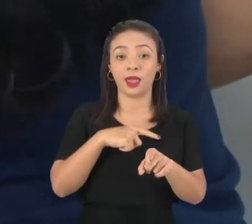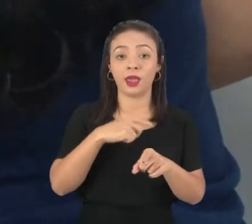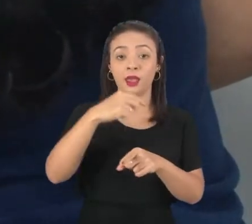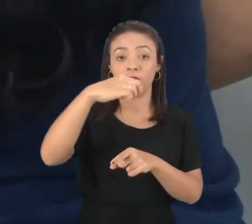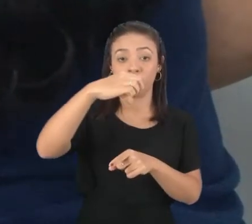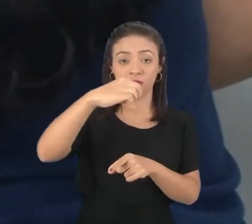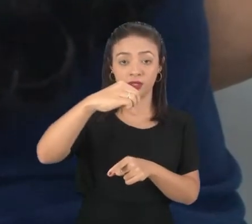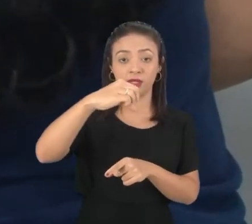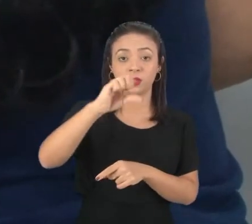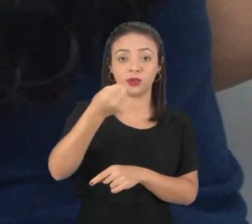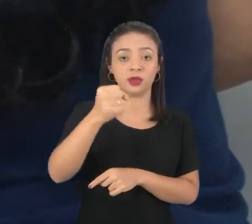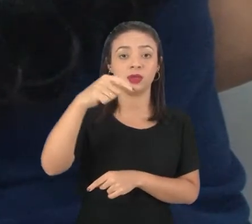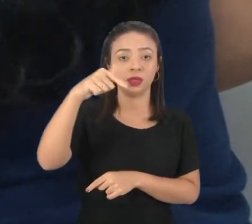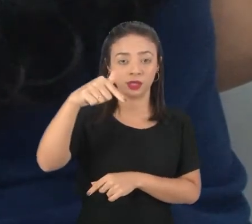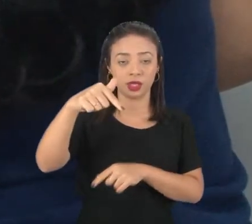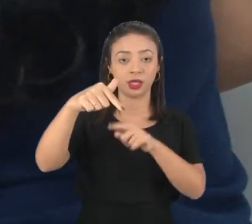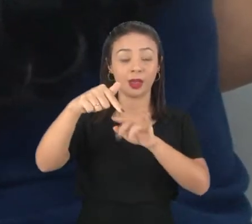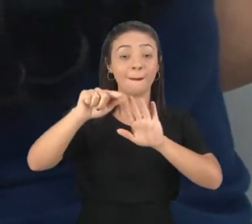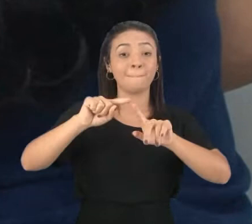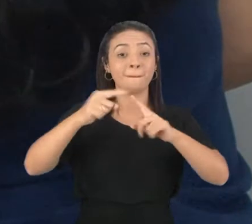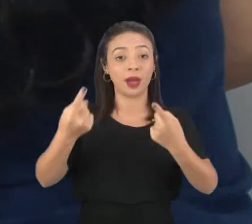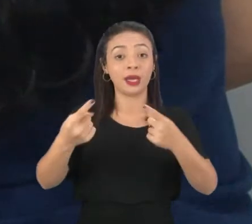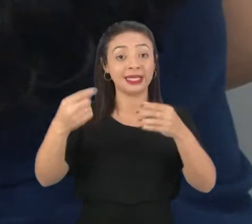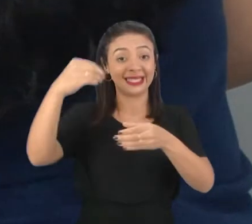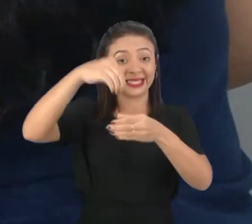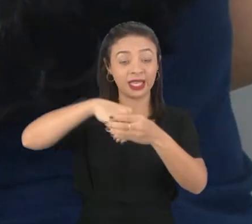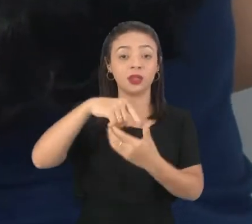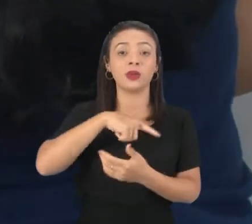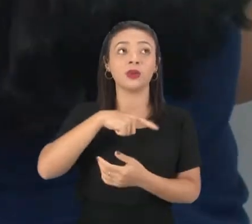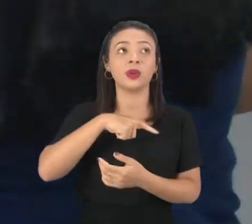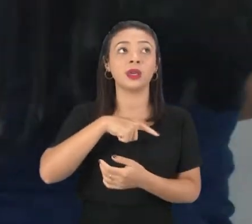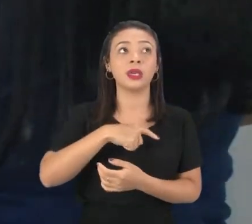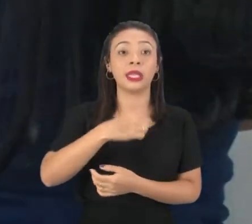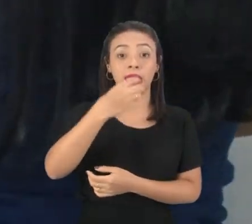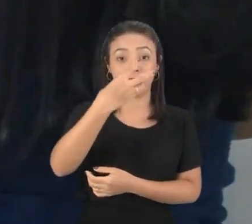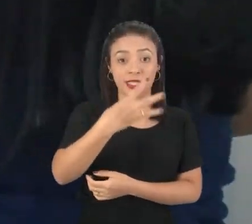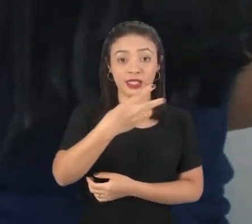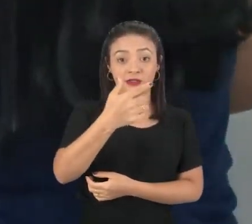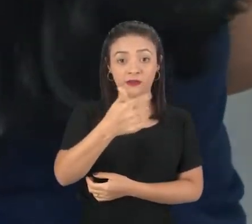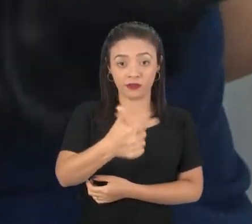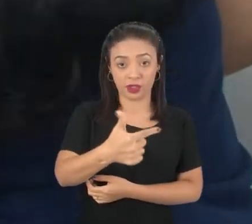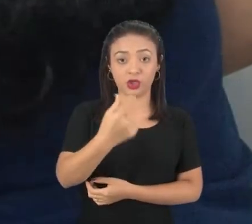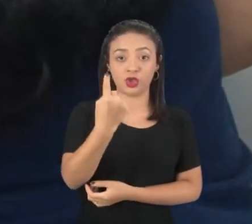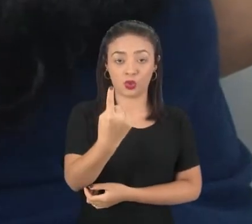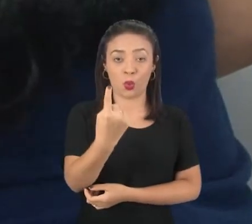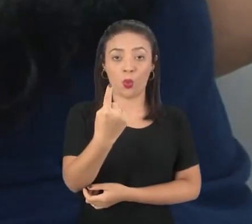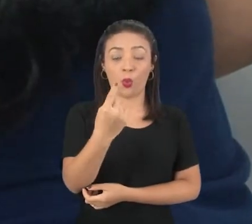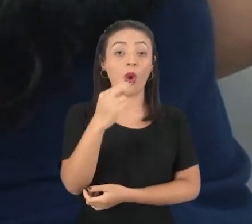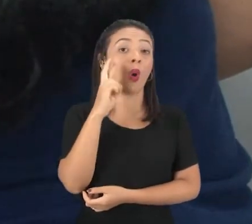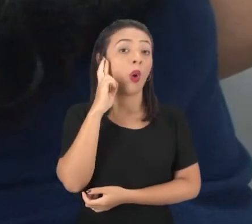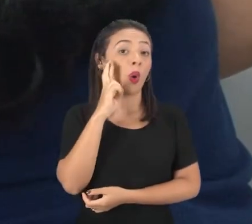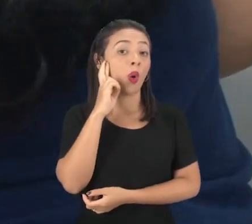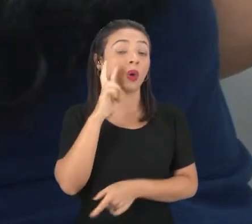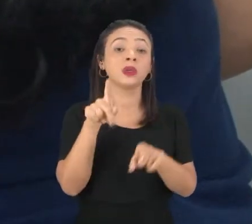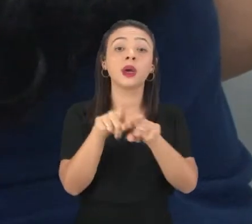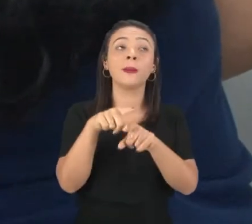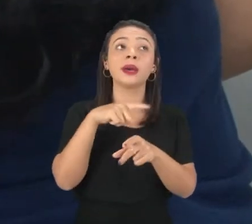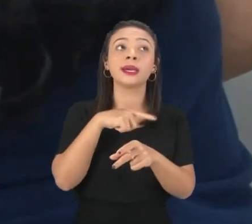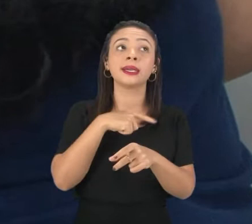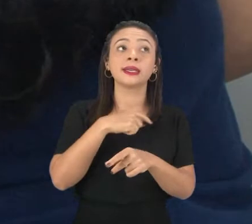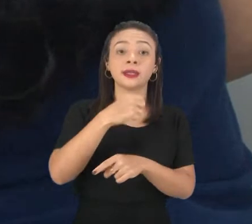tem 321 uma rosa As e cento